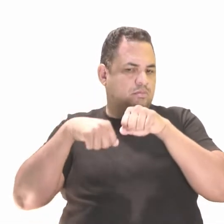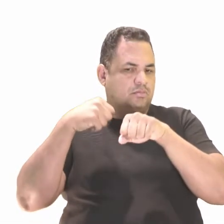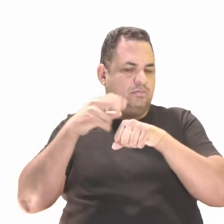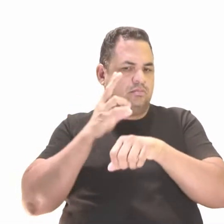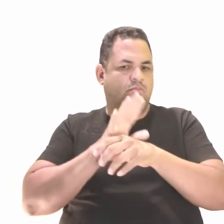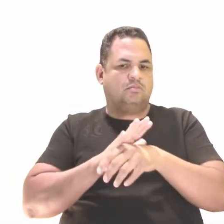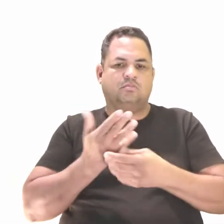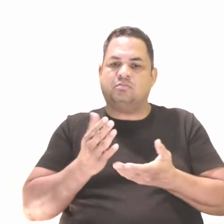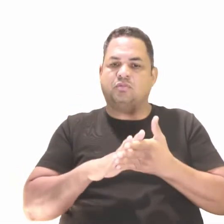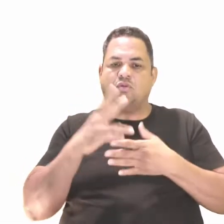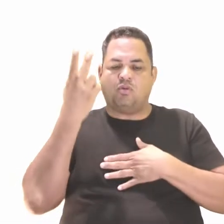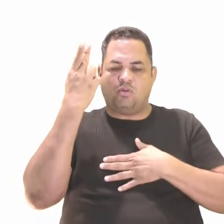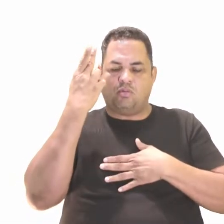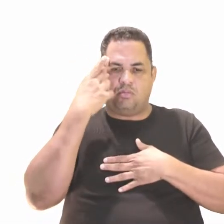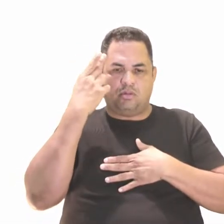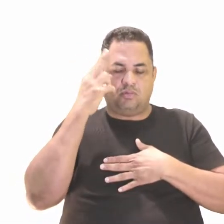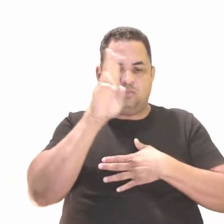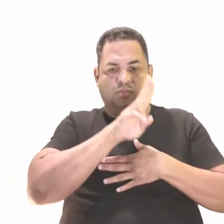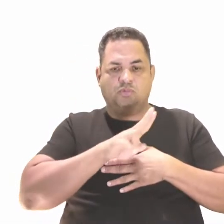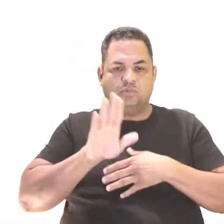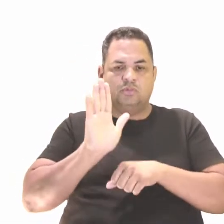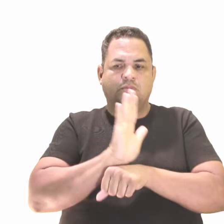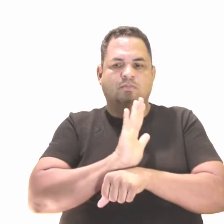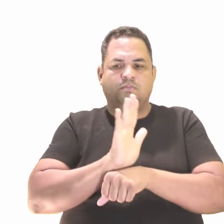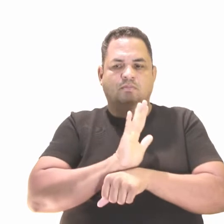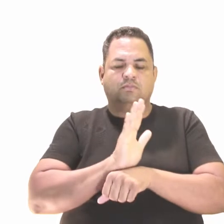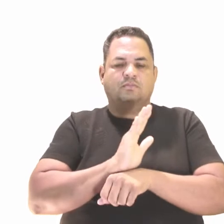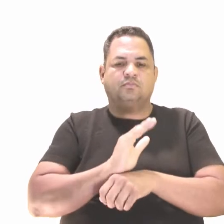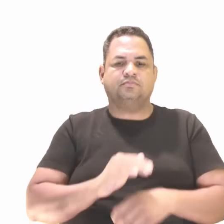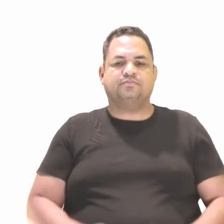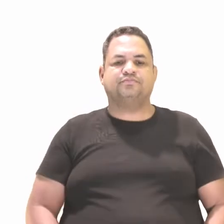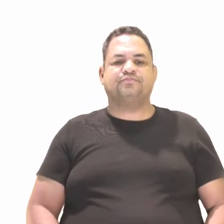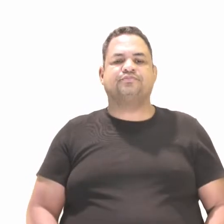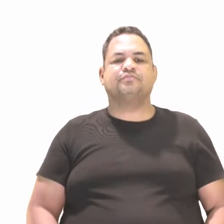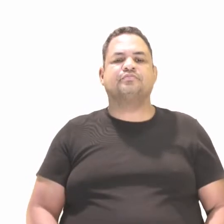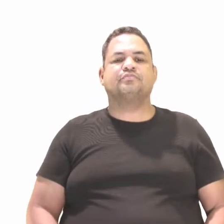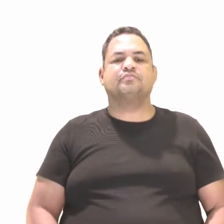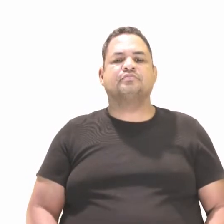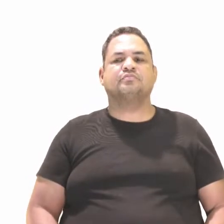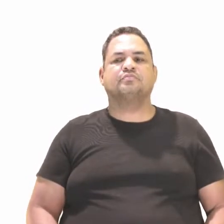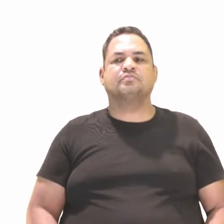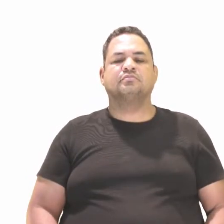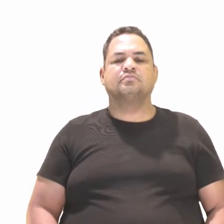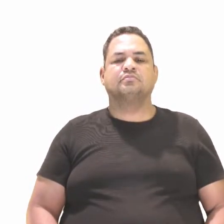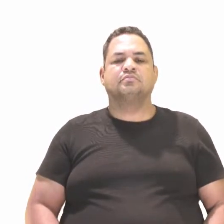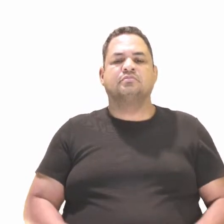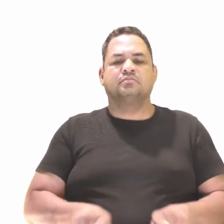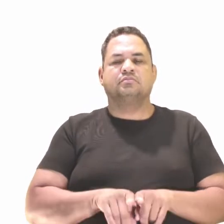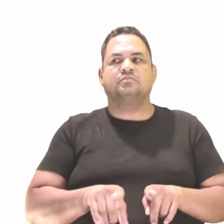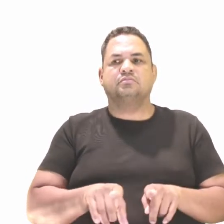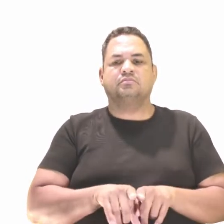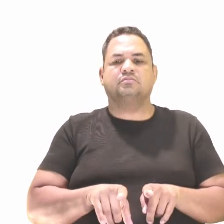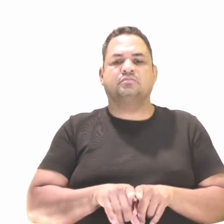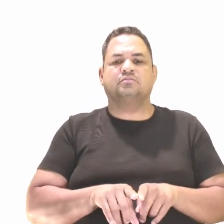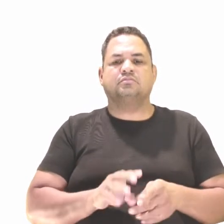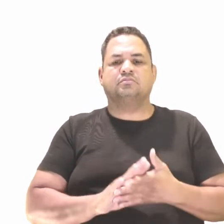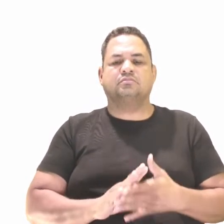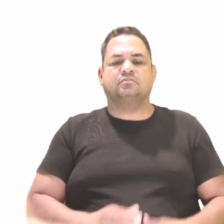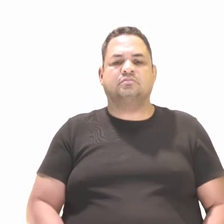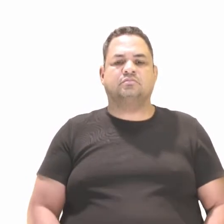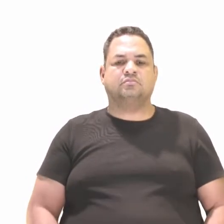a palavra movies para também se referir ao cinema, que nós chamamos também de